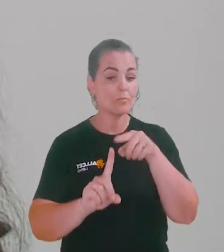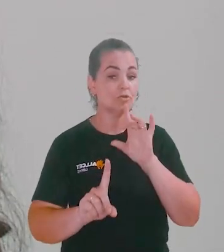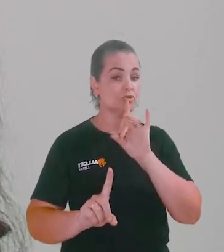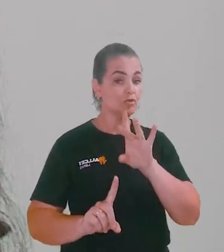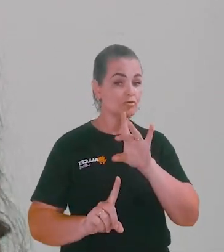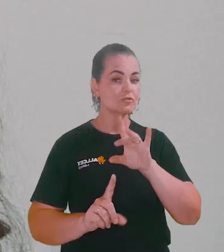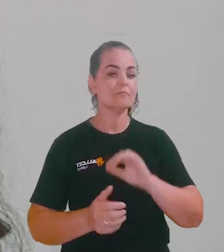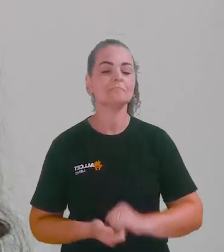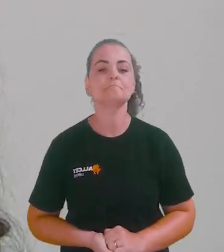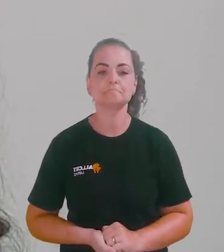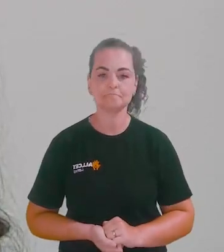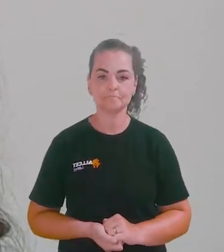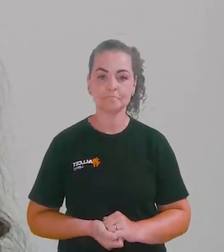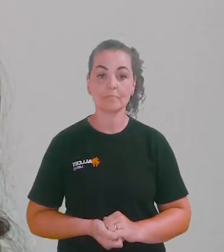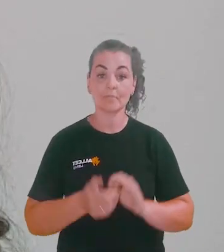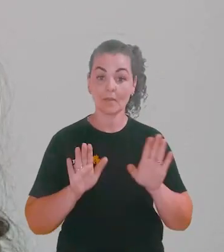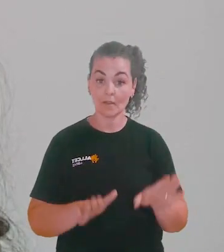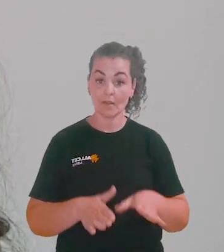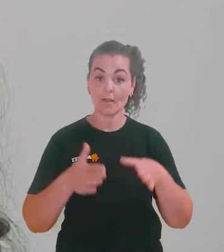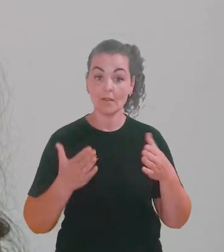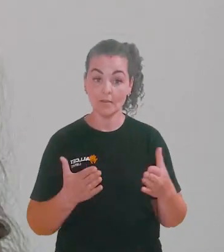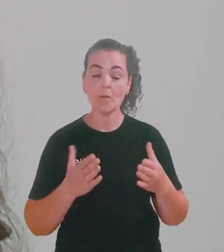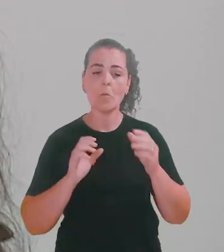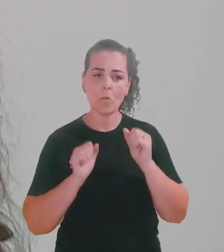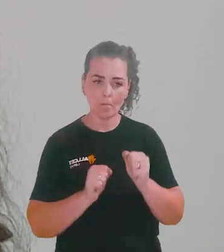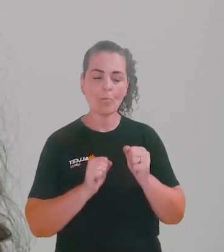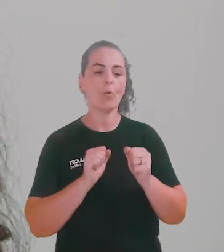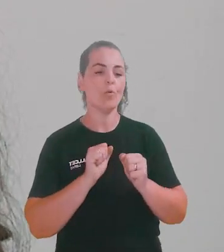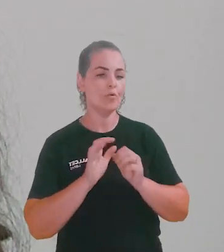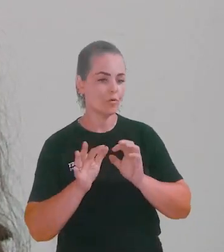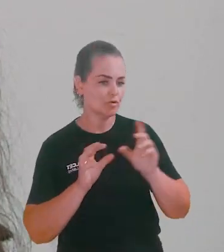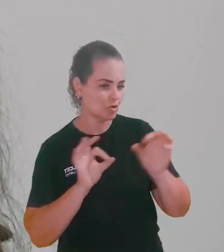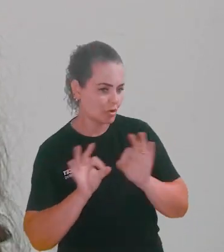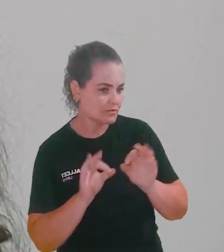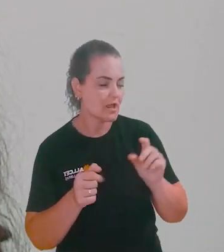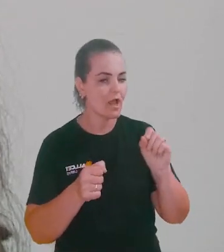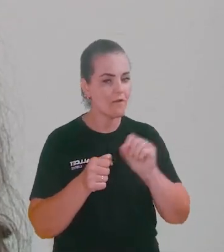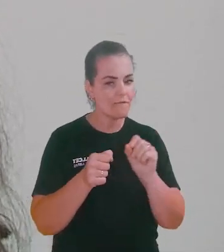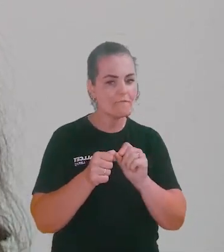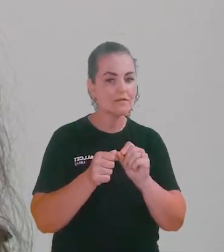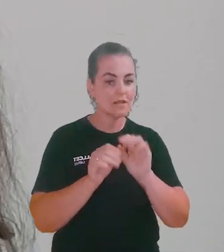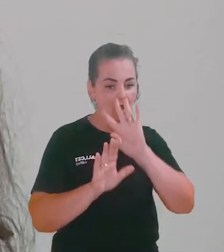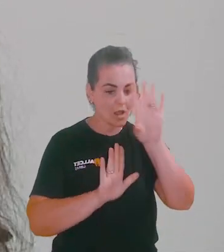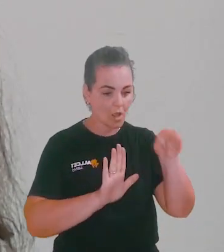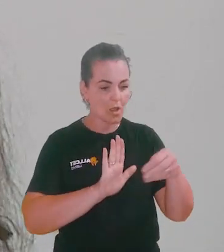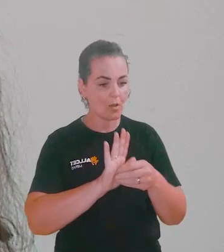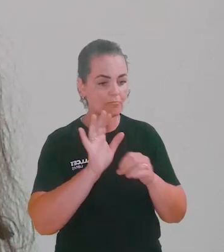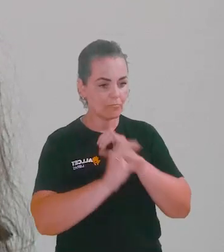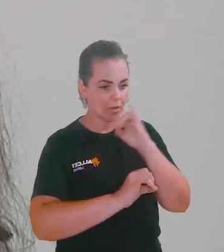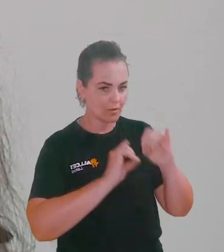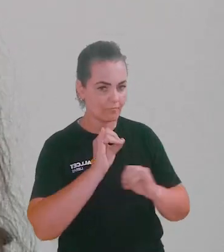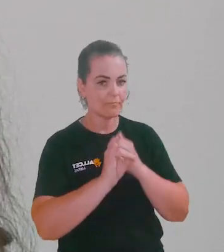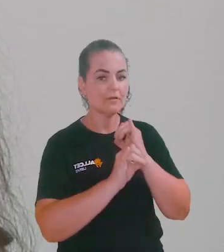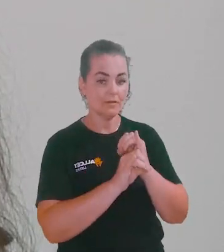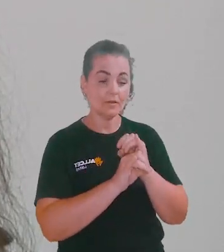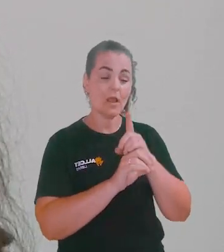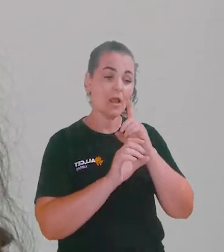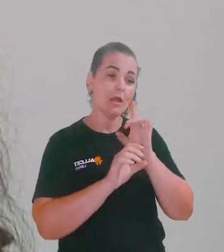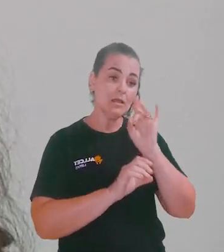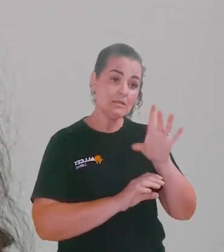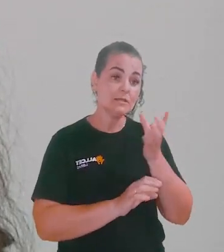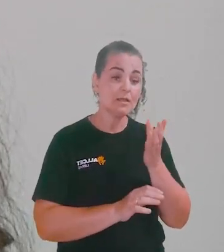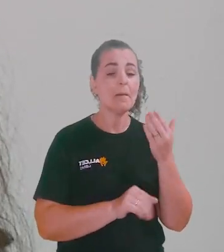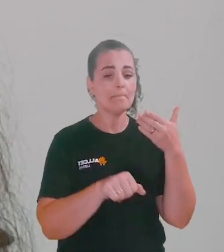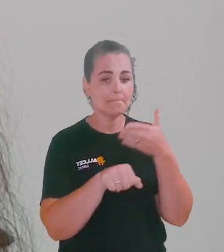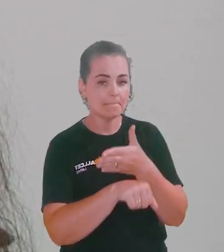a entidade pode publicar uma necessidade na plataforma, conecta com pessoa física, com empresa que tem interesse em colaborar nessa causa. Então, é uma